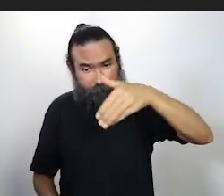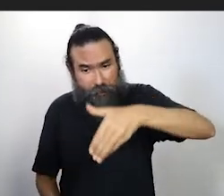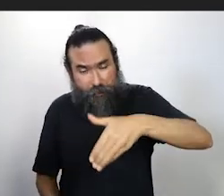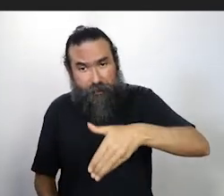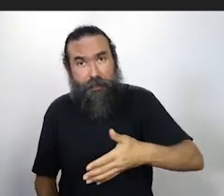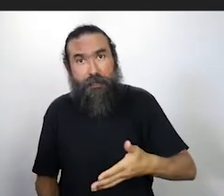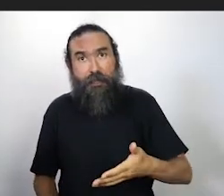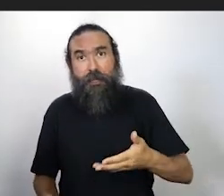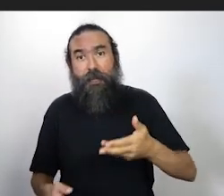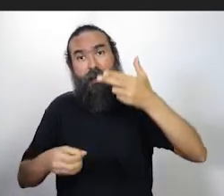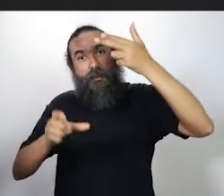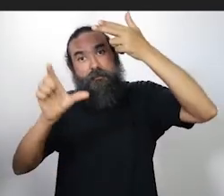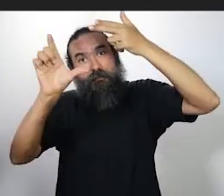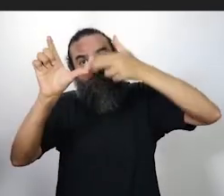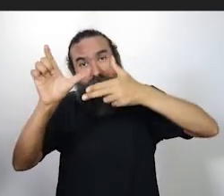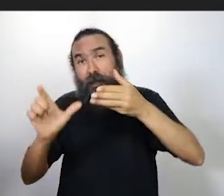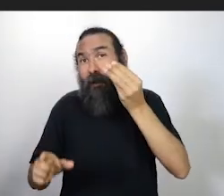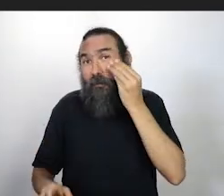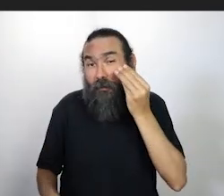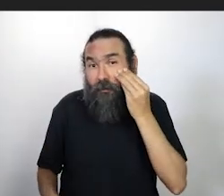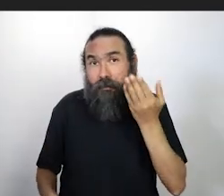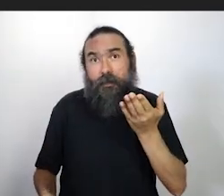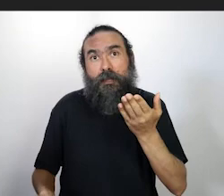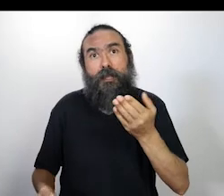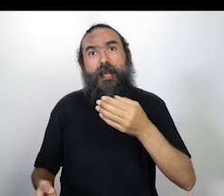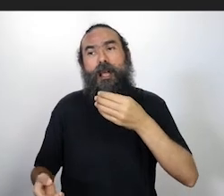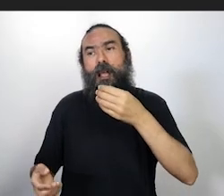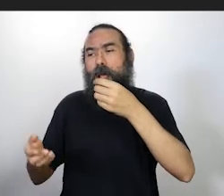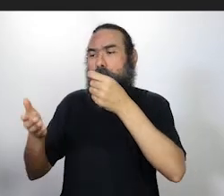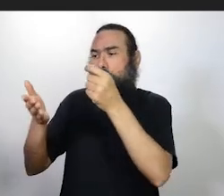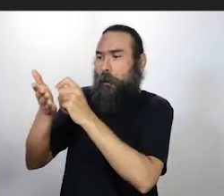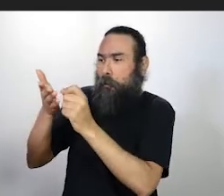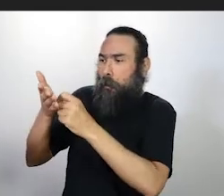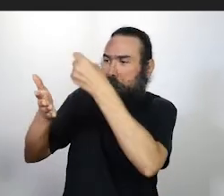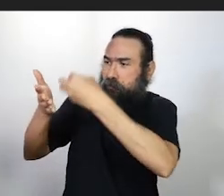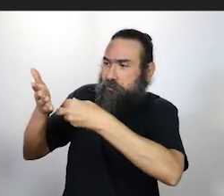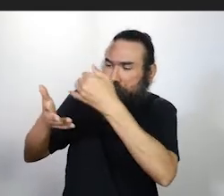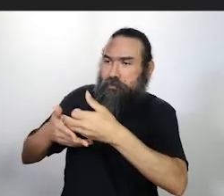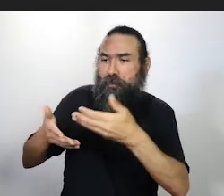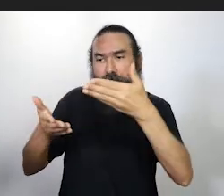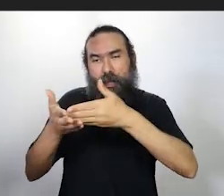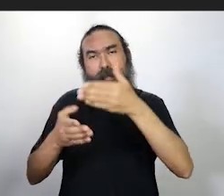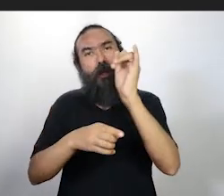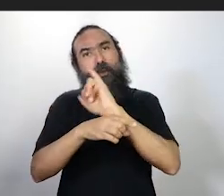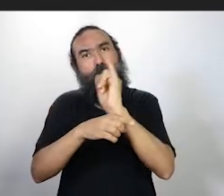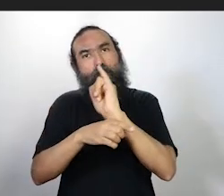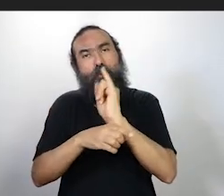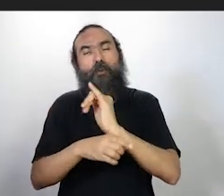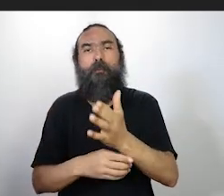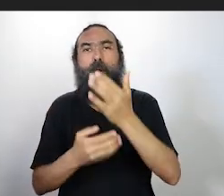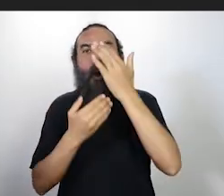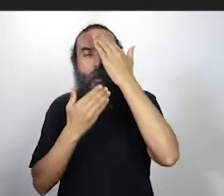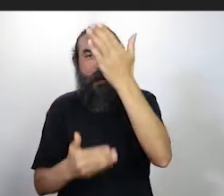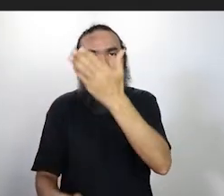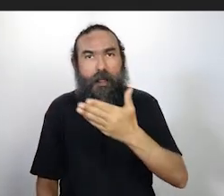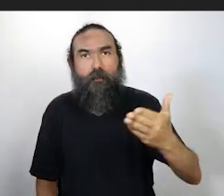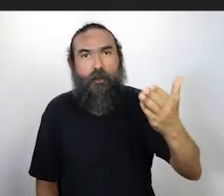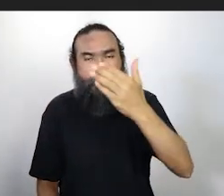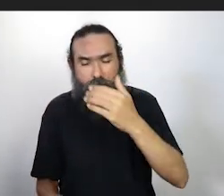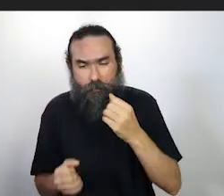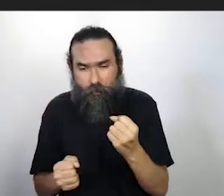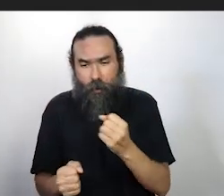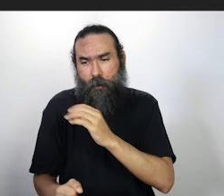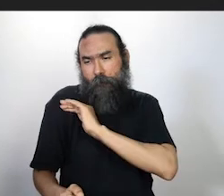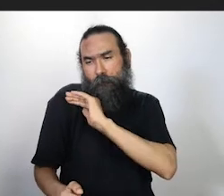que participou também no Zoom, aos comentários que deixaram no YouTube. Muita gratidão,